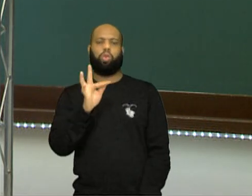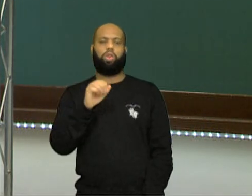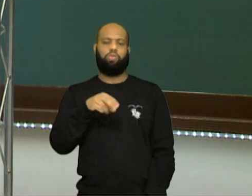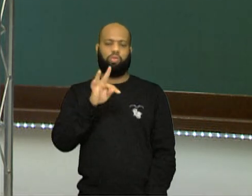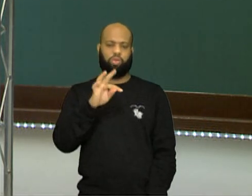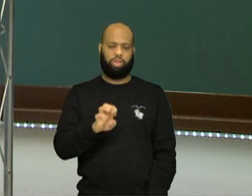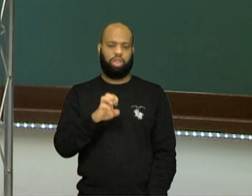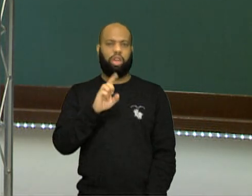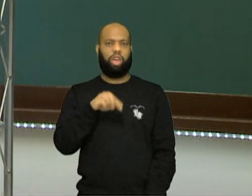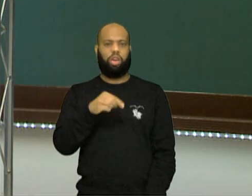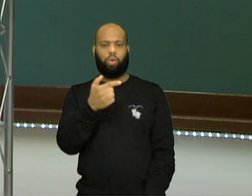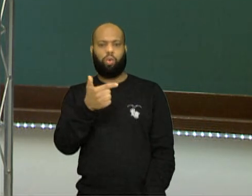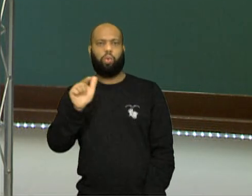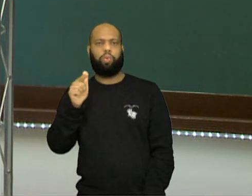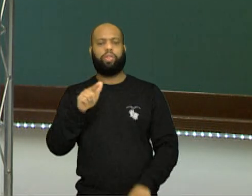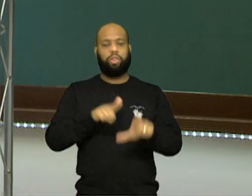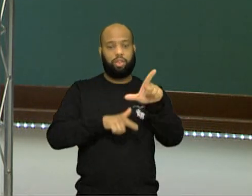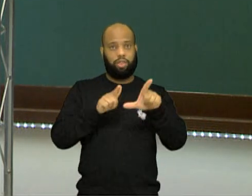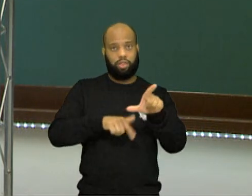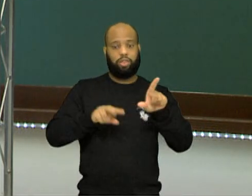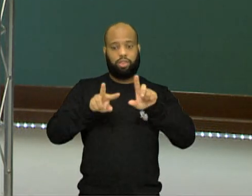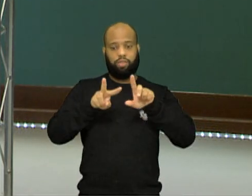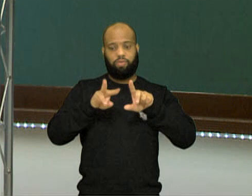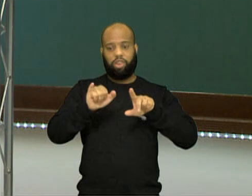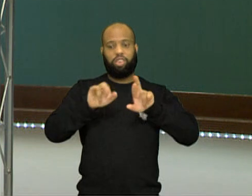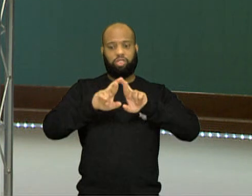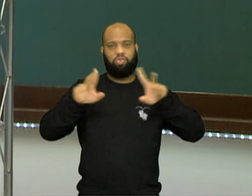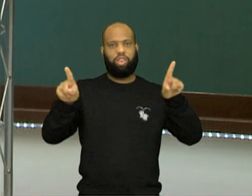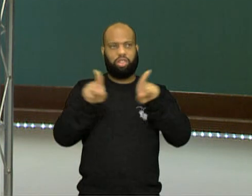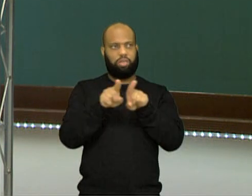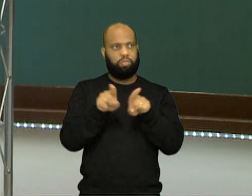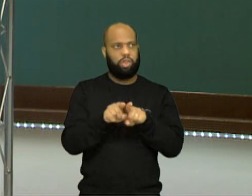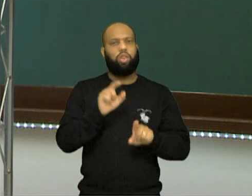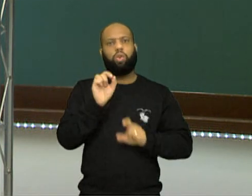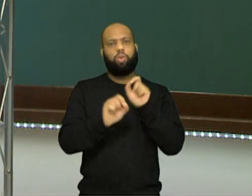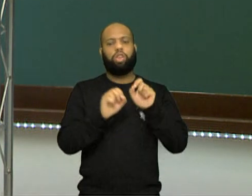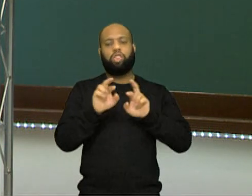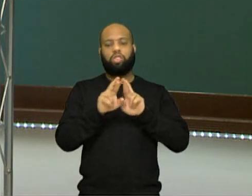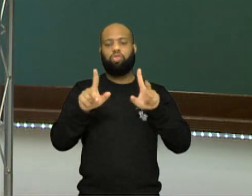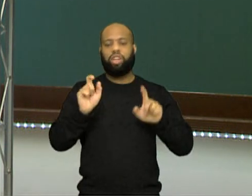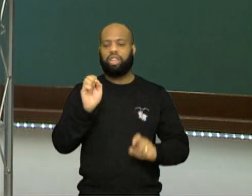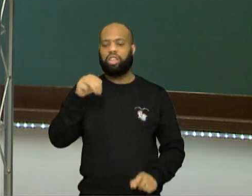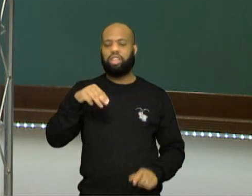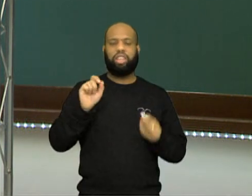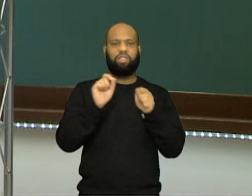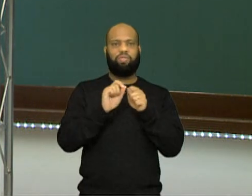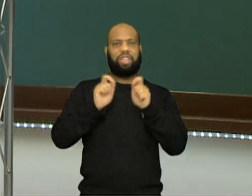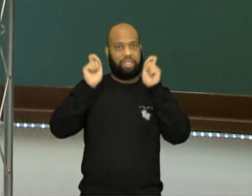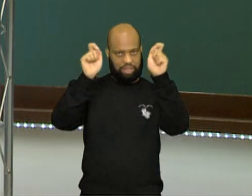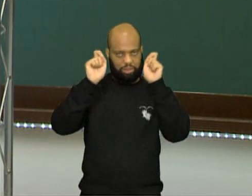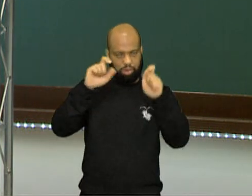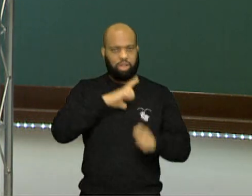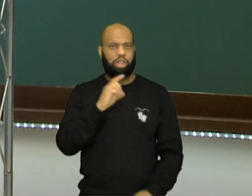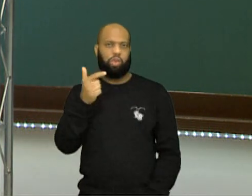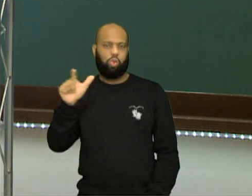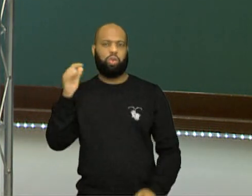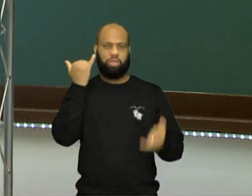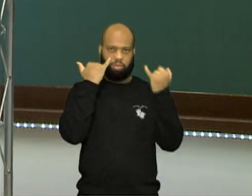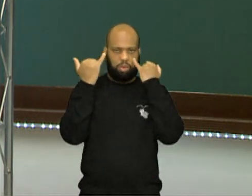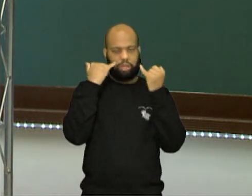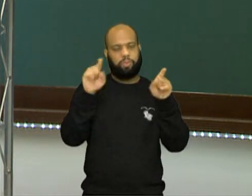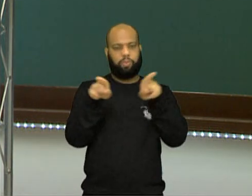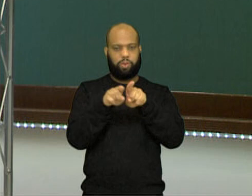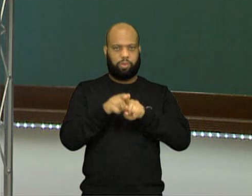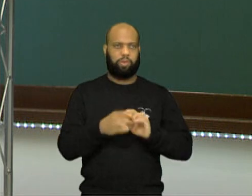outras letras que vai diferenciar. Que vão diferenciar lá quem fez a campanha ou outra informação